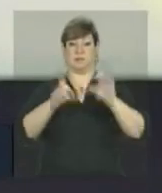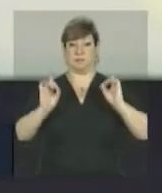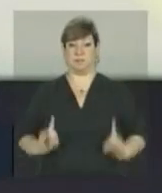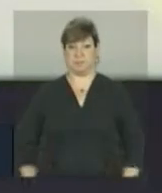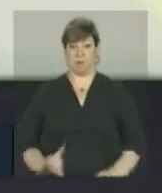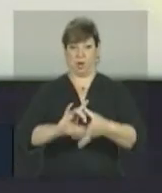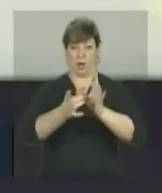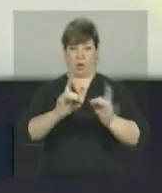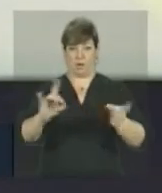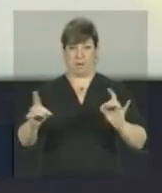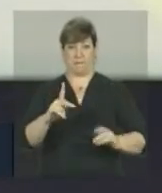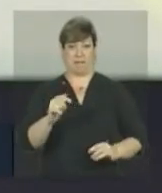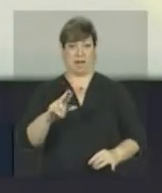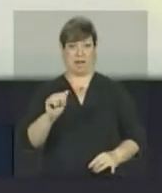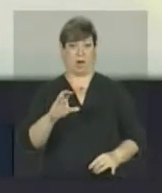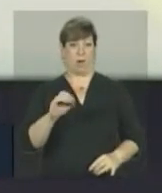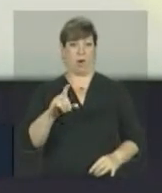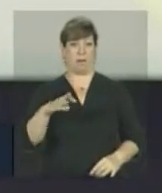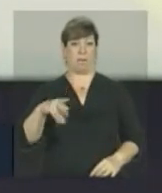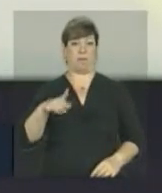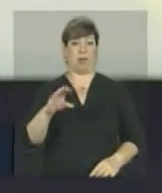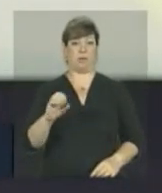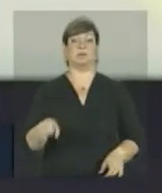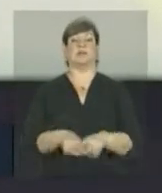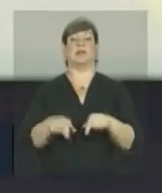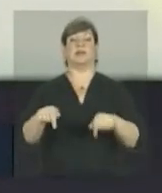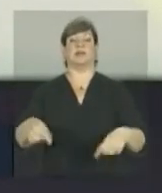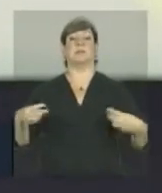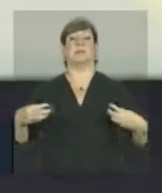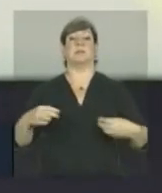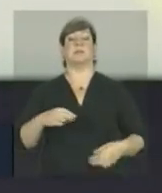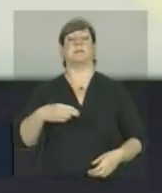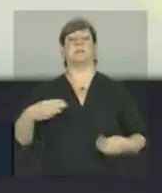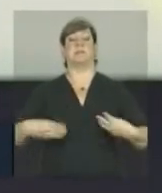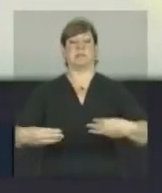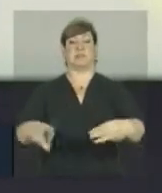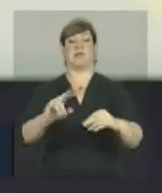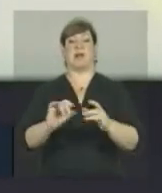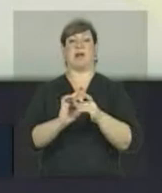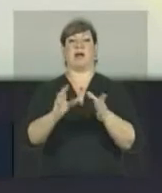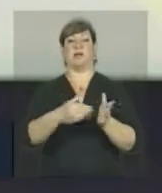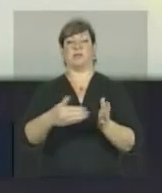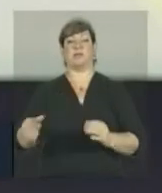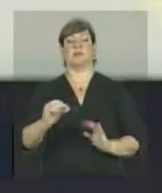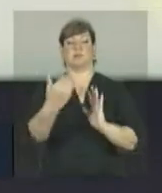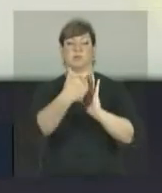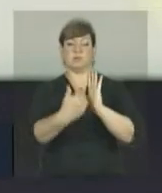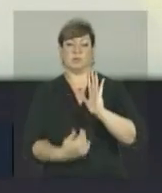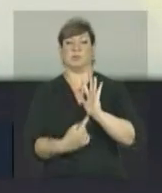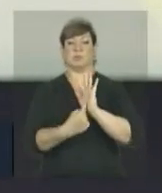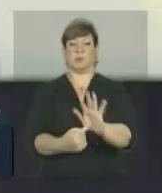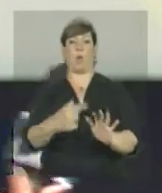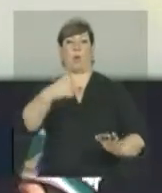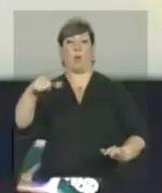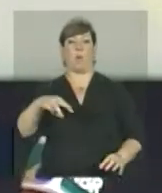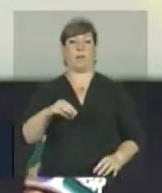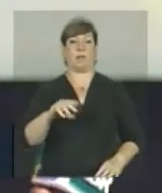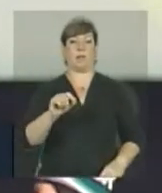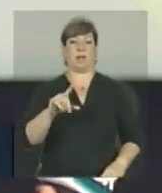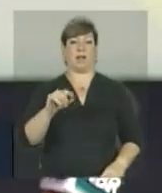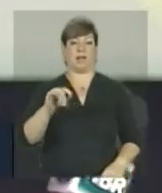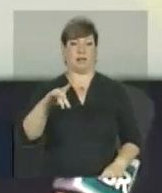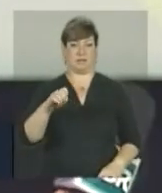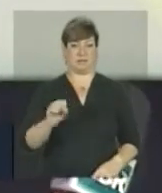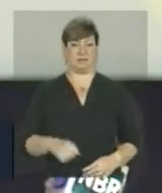Ministério vai abrir a inscrição e depois a divulgação da lista para as outras modalidades. Secretário,